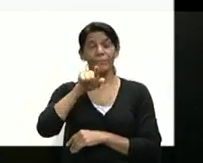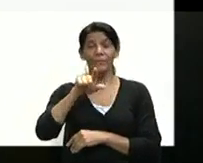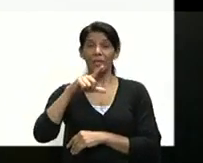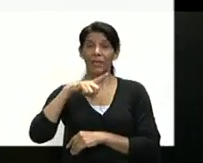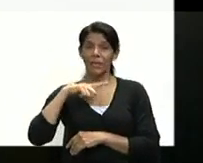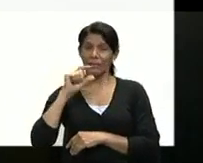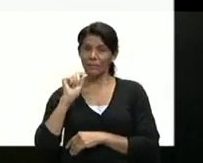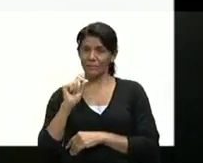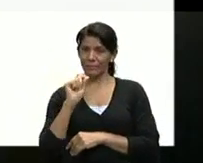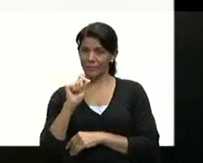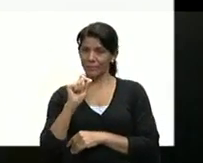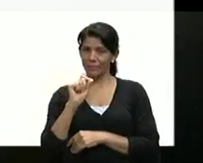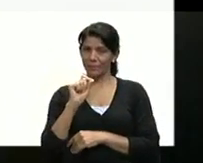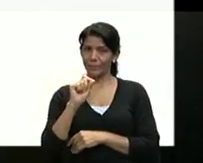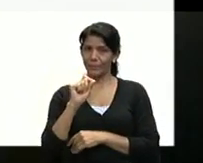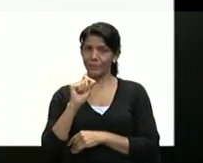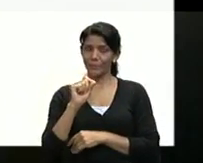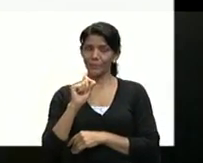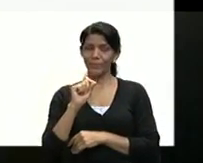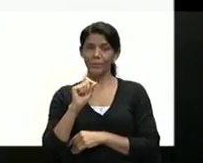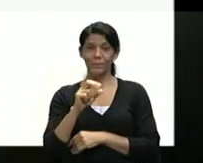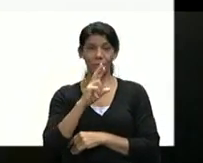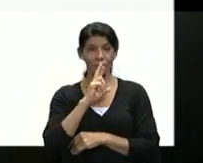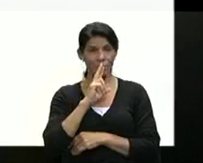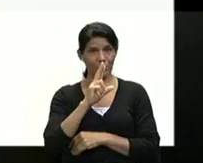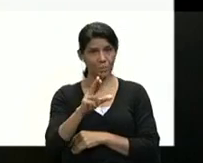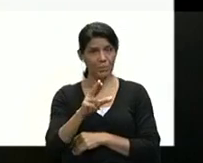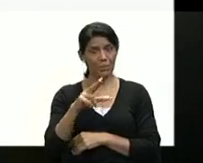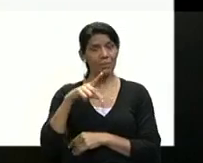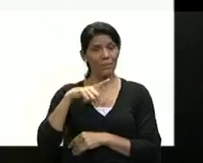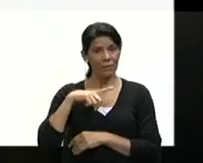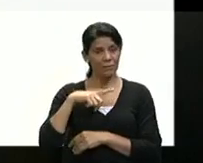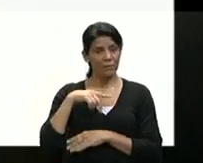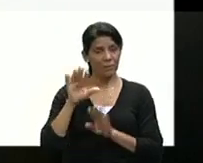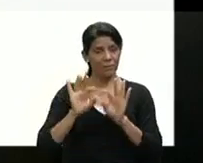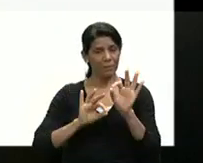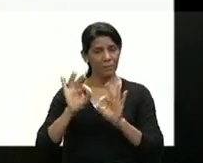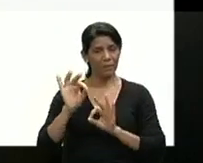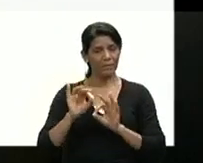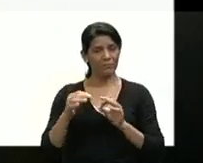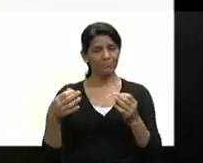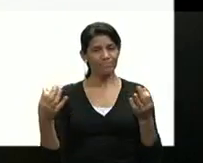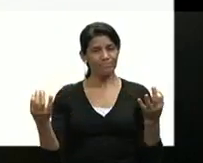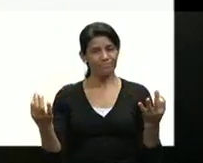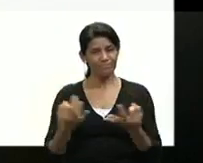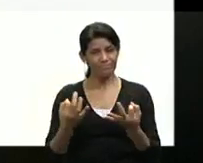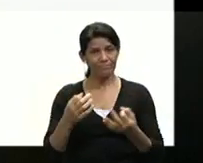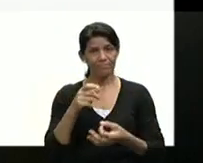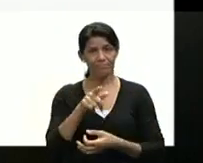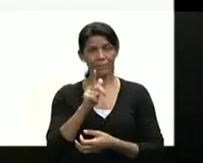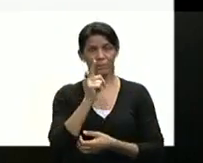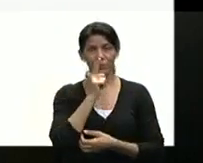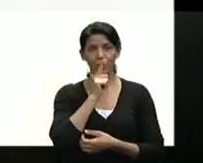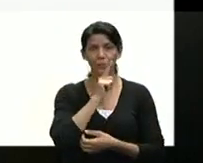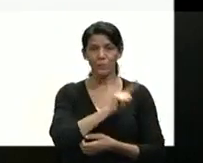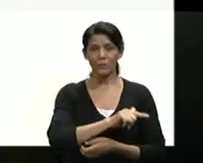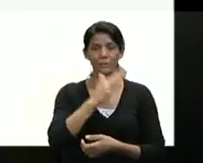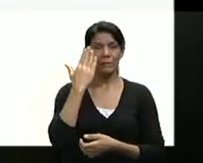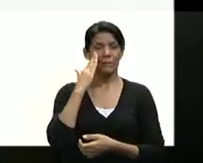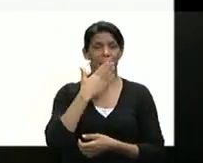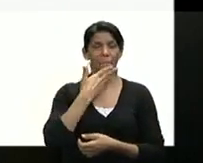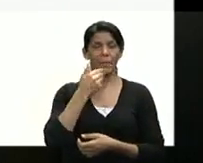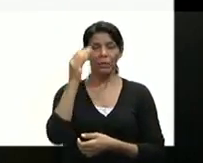nós teremos, com essas respostas, uma formação adequada para que vocês consigam